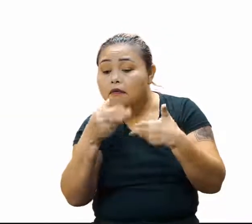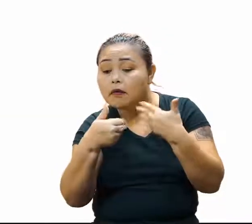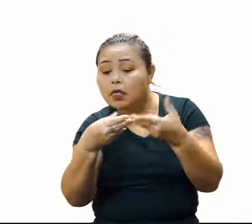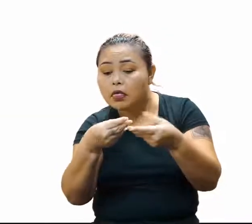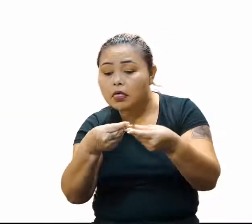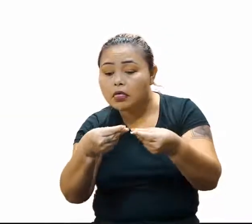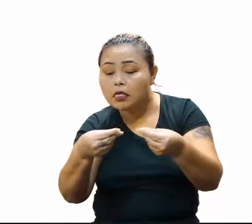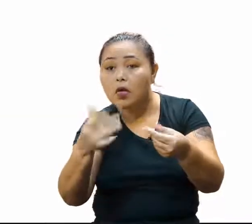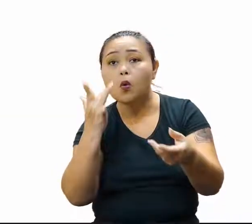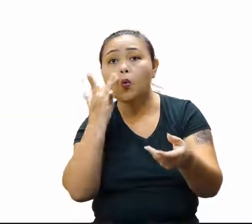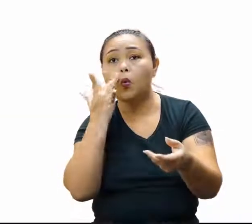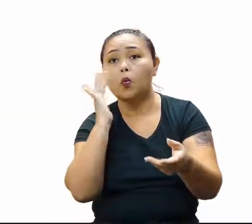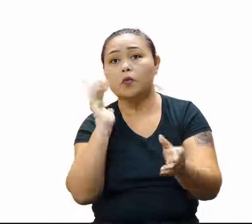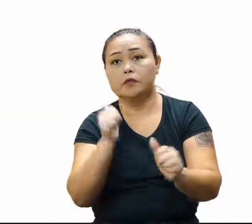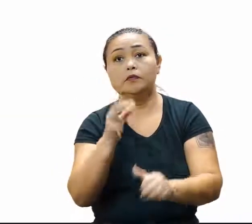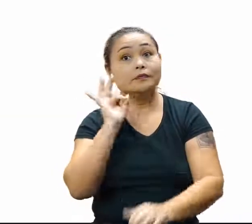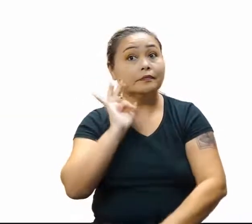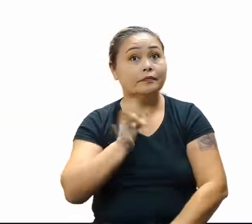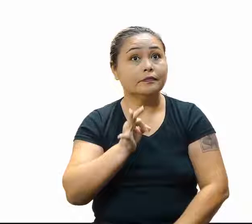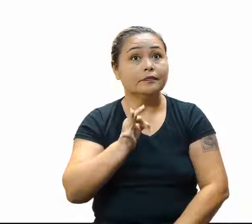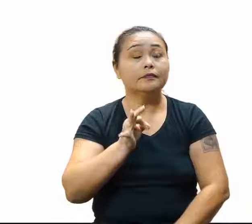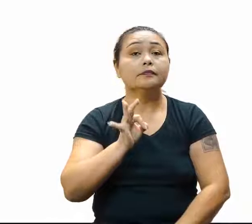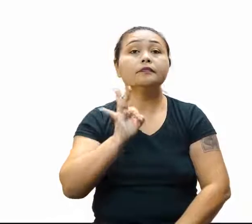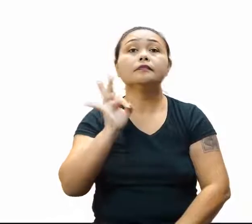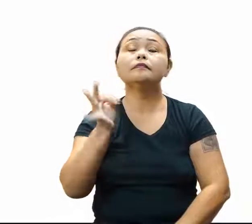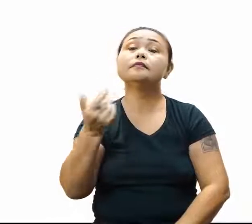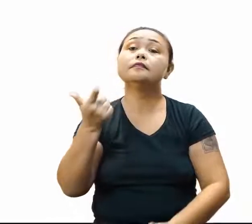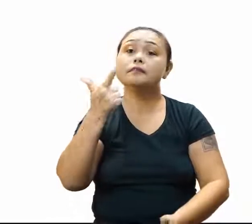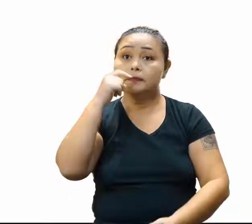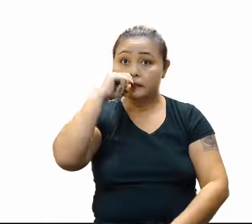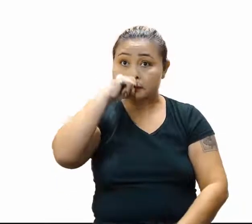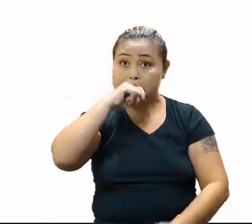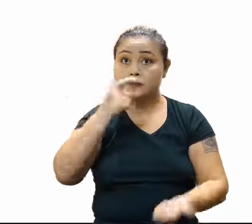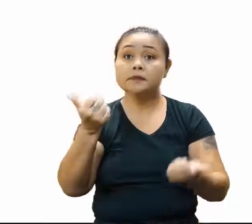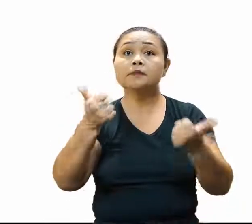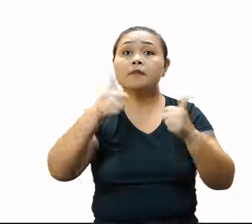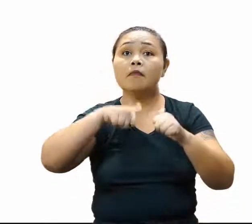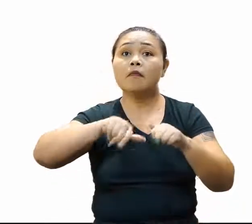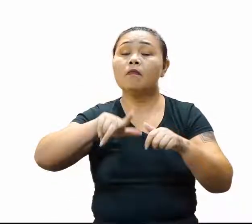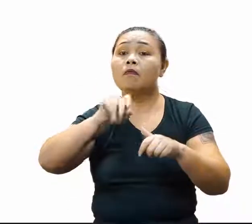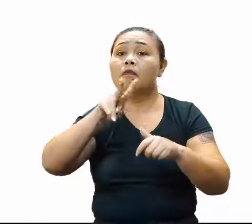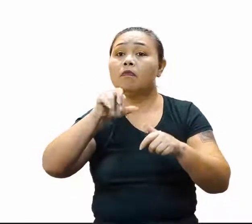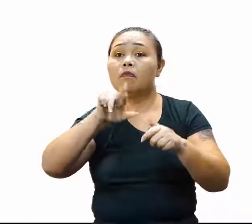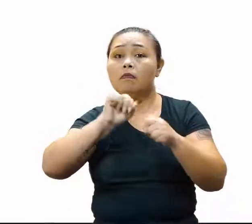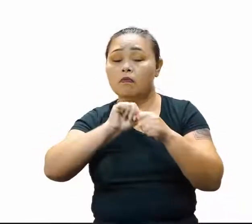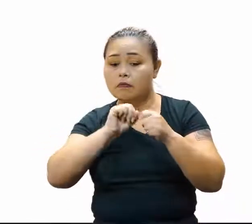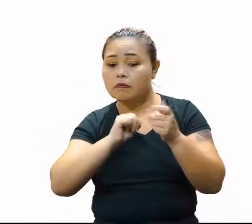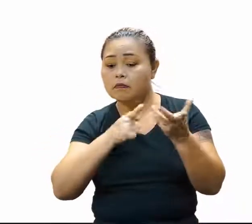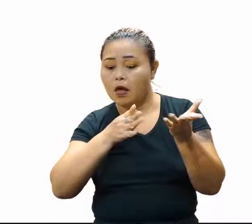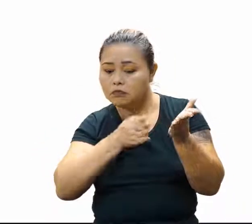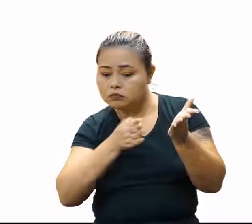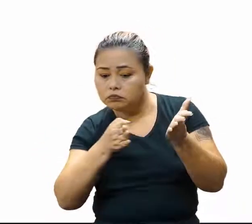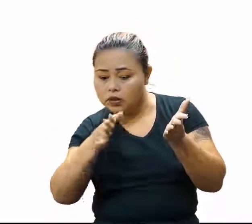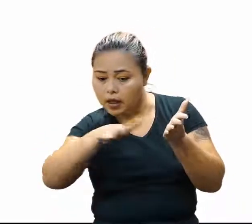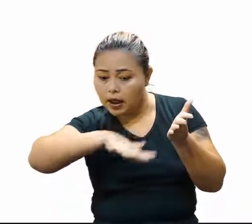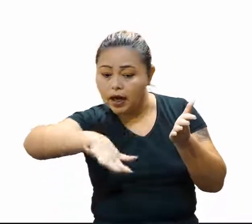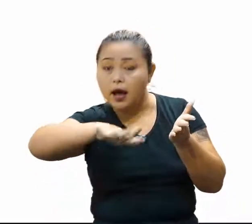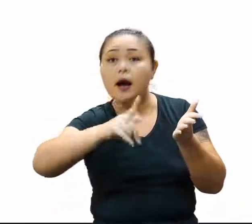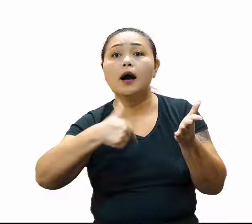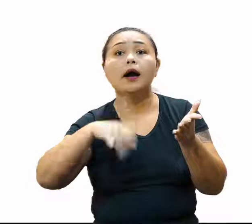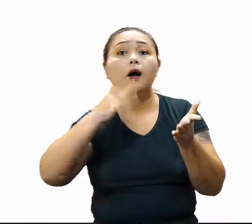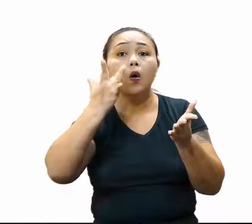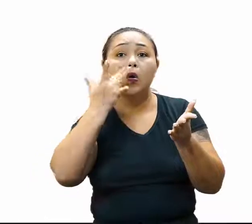certo? Com o declínio das lavras do Guaporé, a região